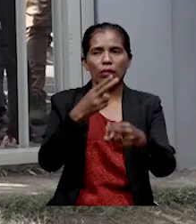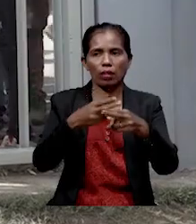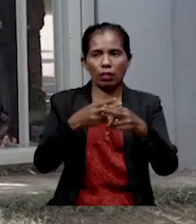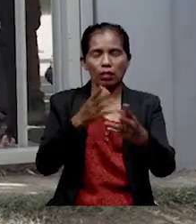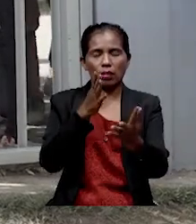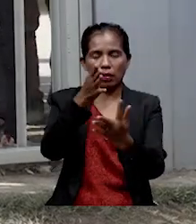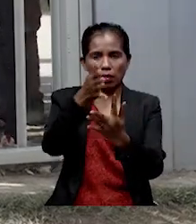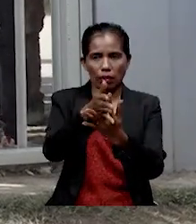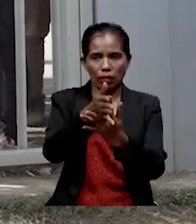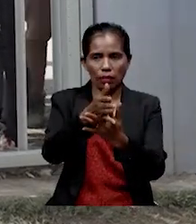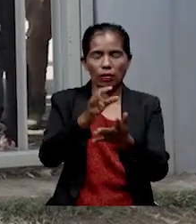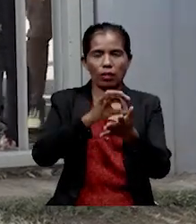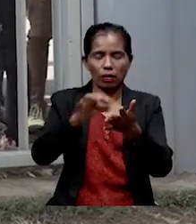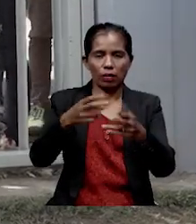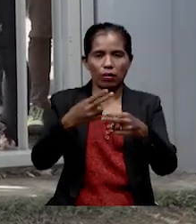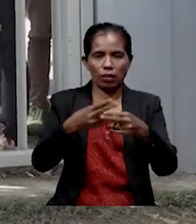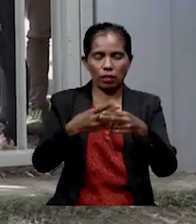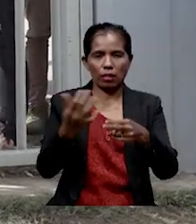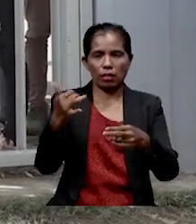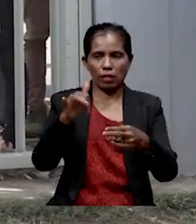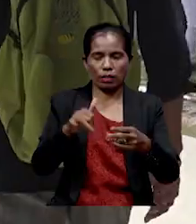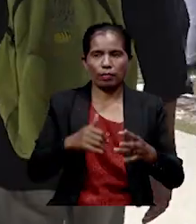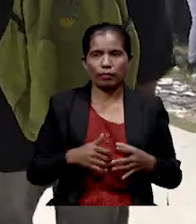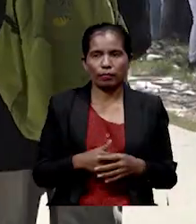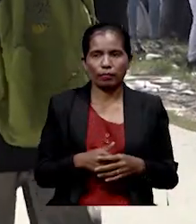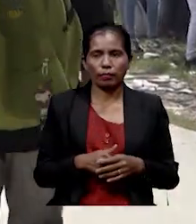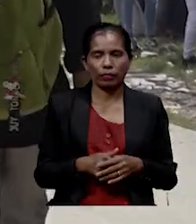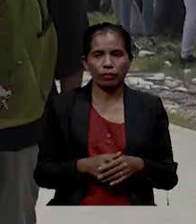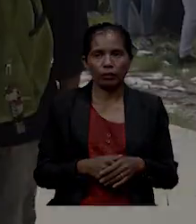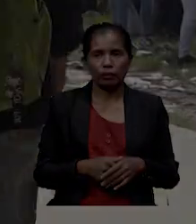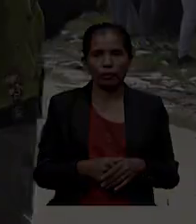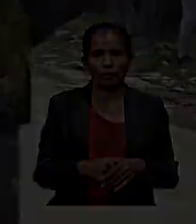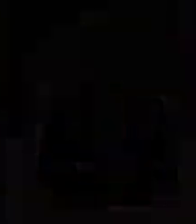direção laran ho di resista sirnenaran Napoleon Xavier, Juvel da Costa, GMN.